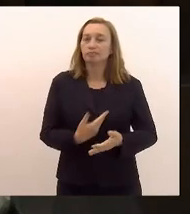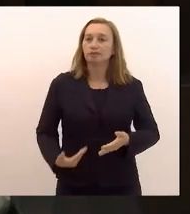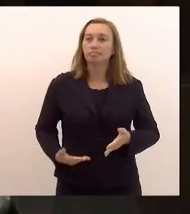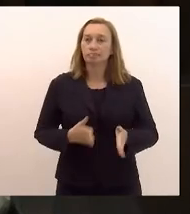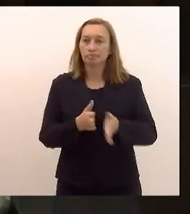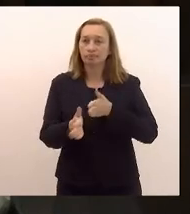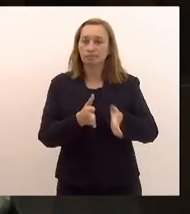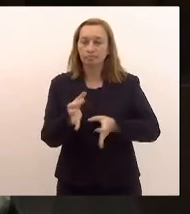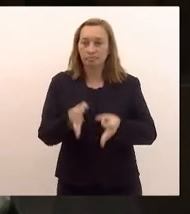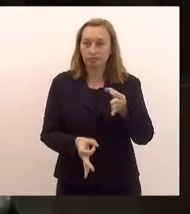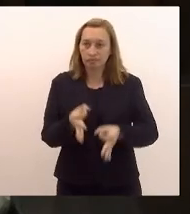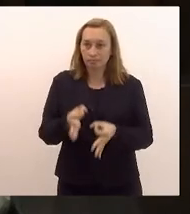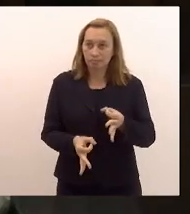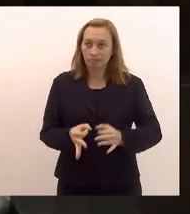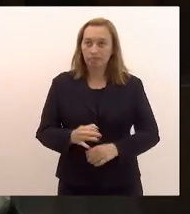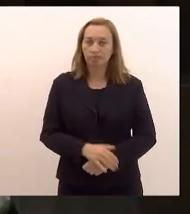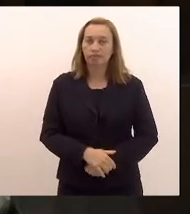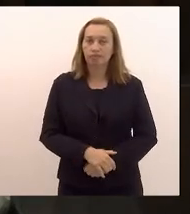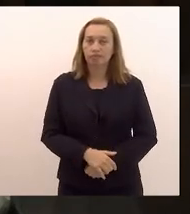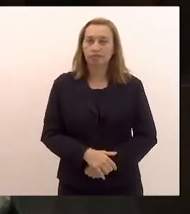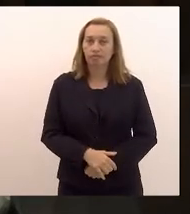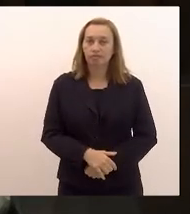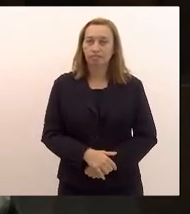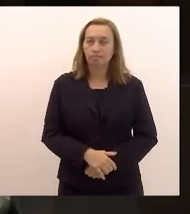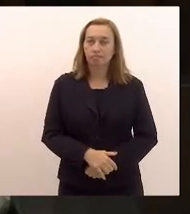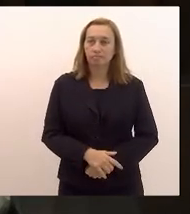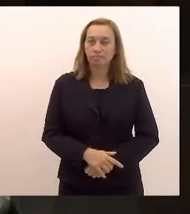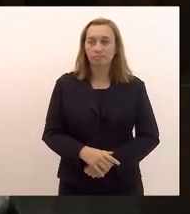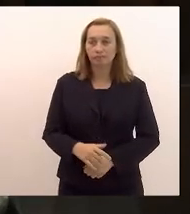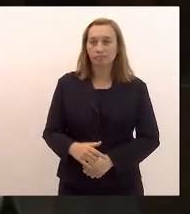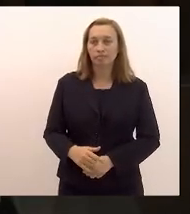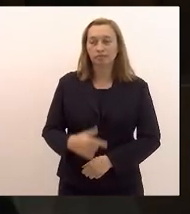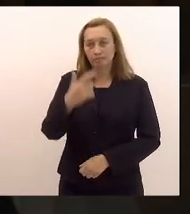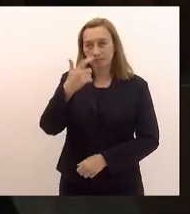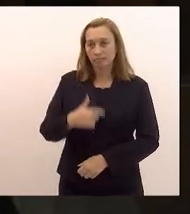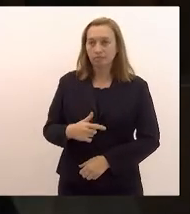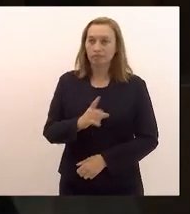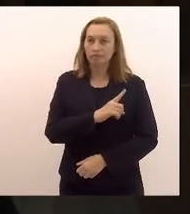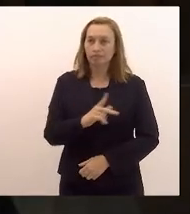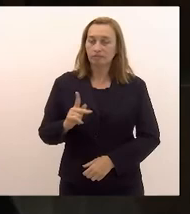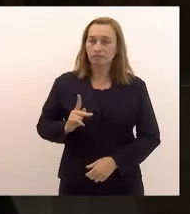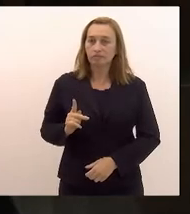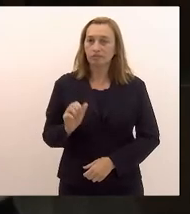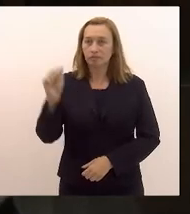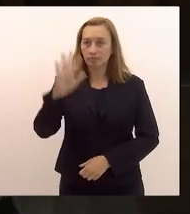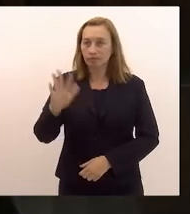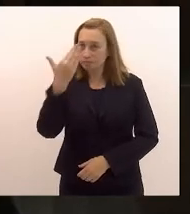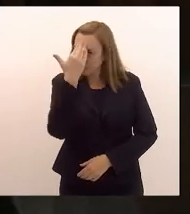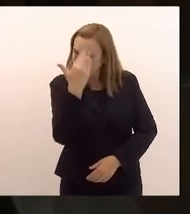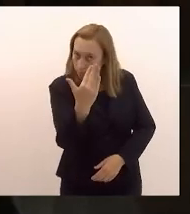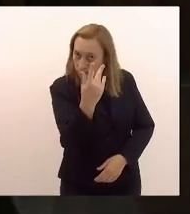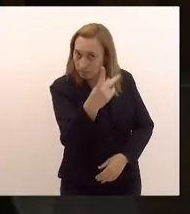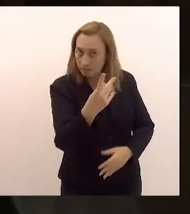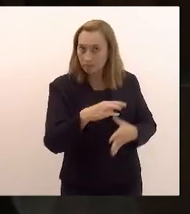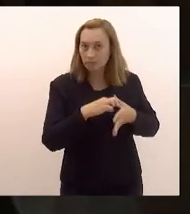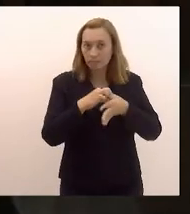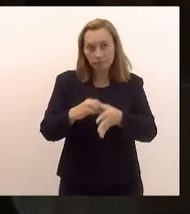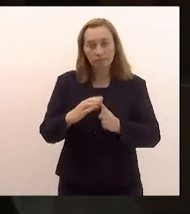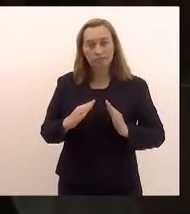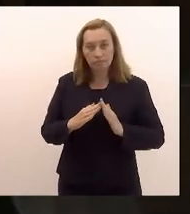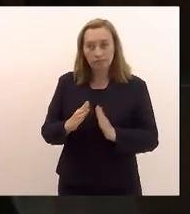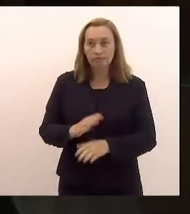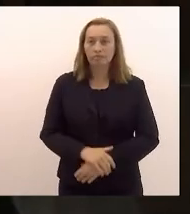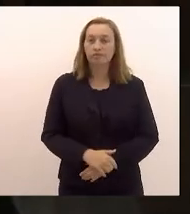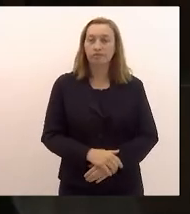então é um dever enquanto defensor-geral e contra Defensor Público agradecer a sua liderança nessa casa